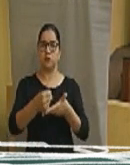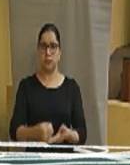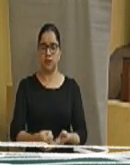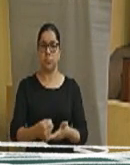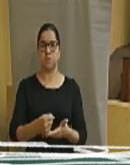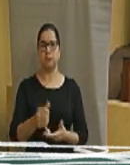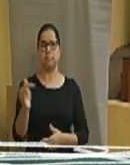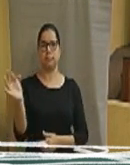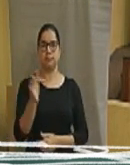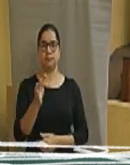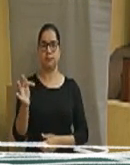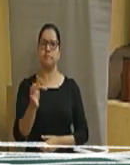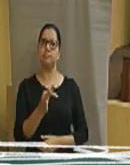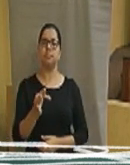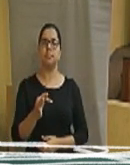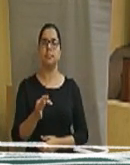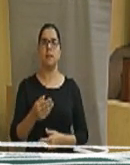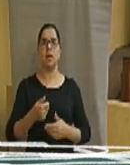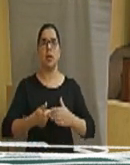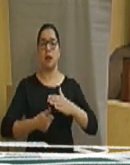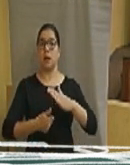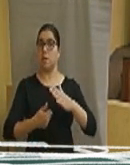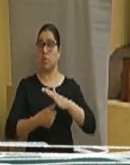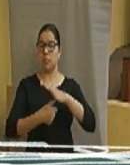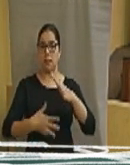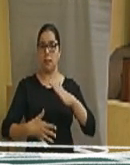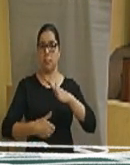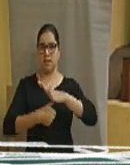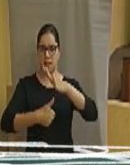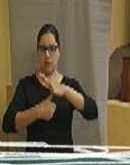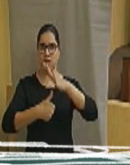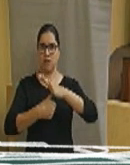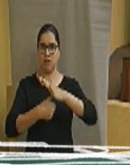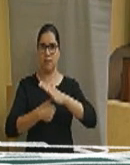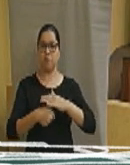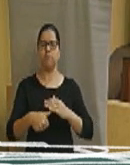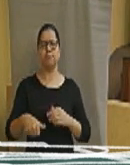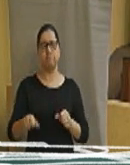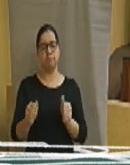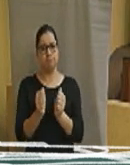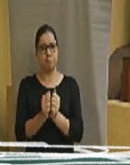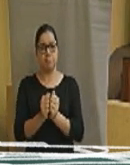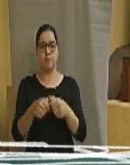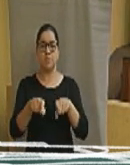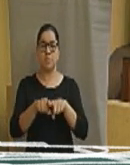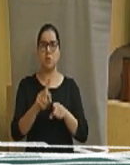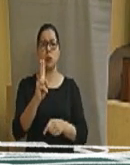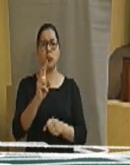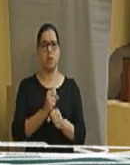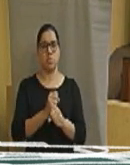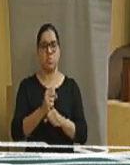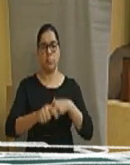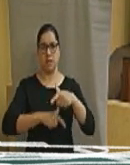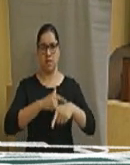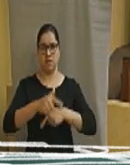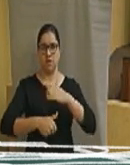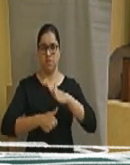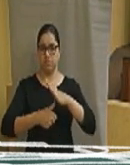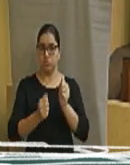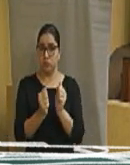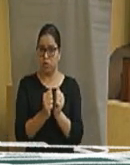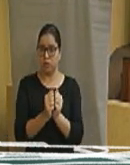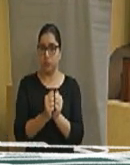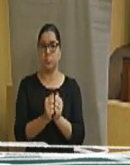diversidade na minha reitoria por 2 anos e, mais recentemente ainda, como